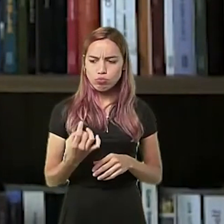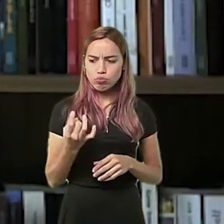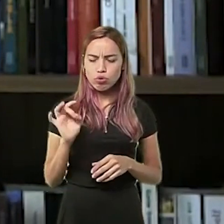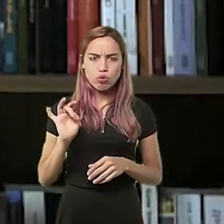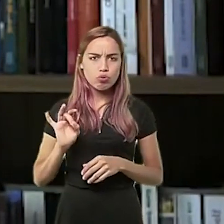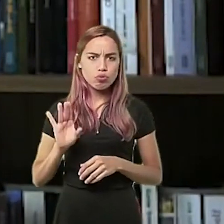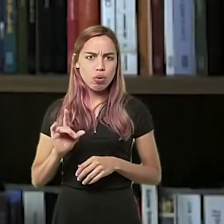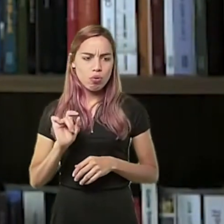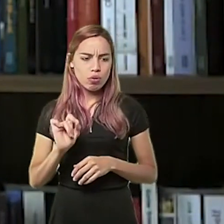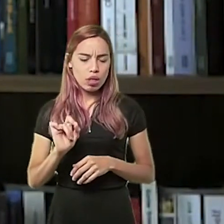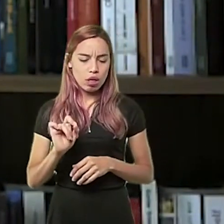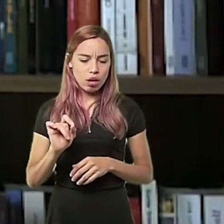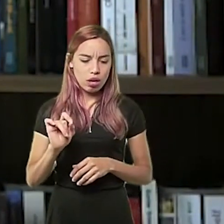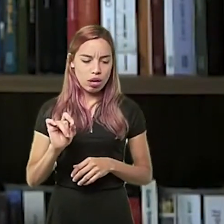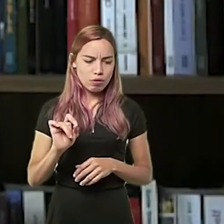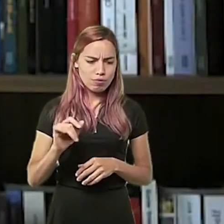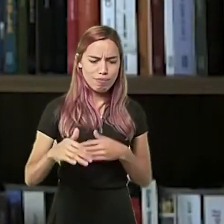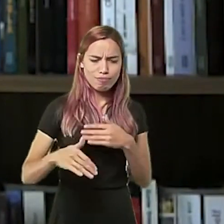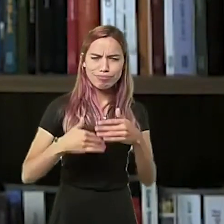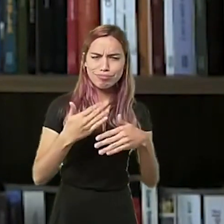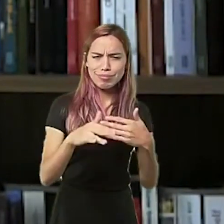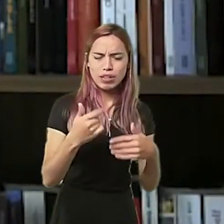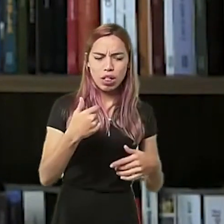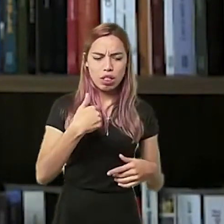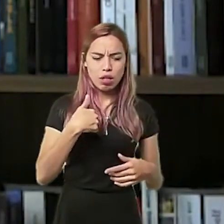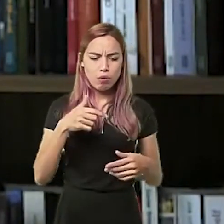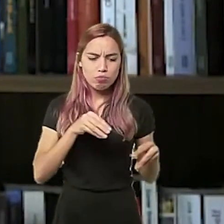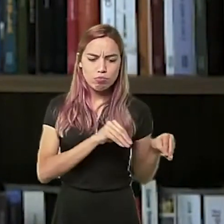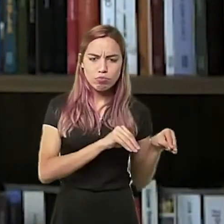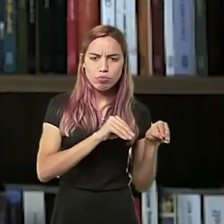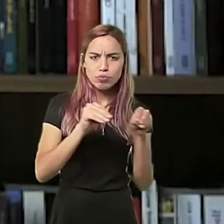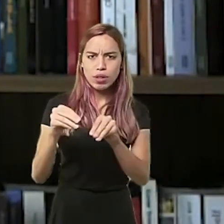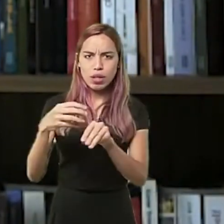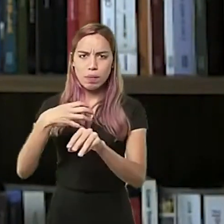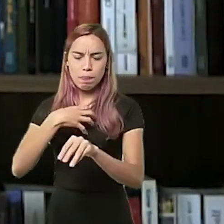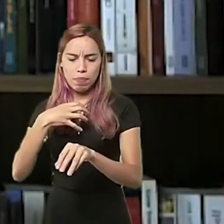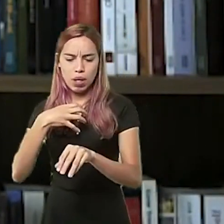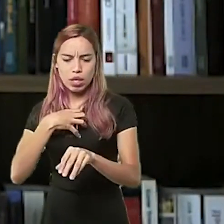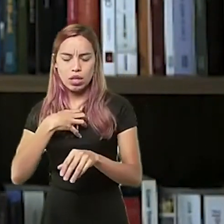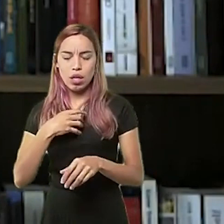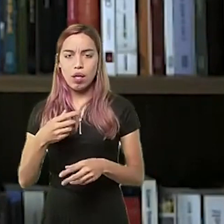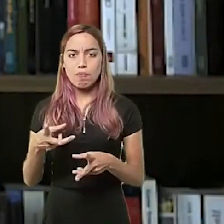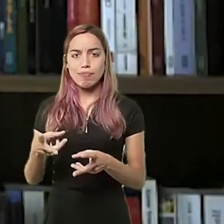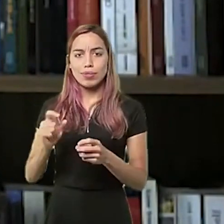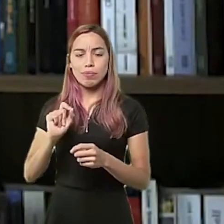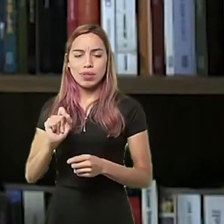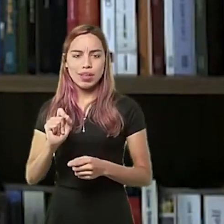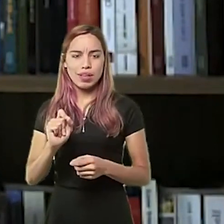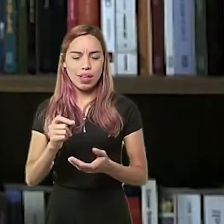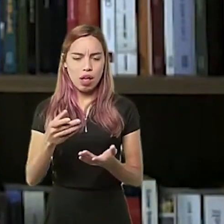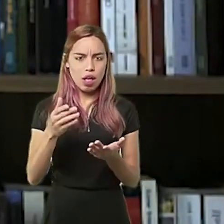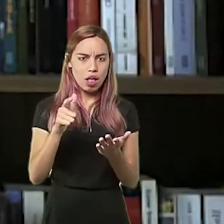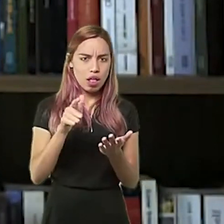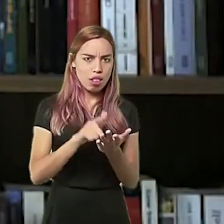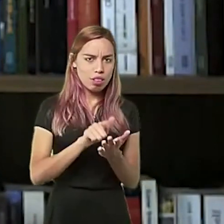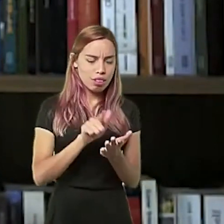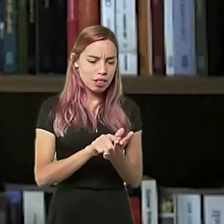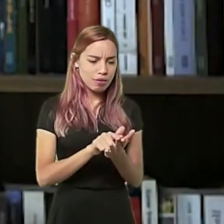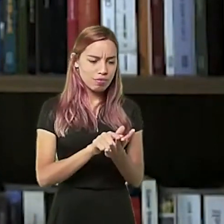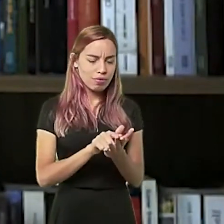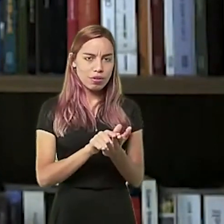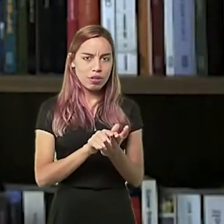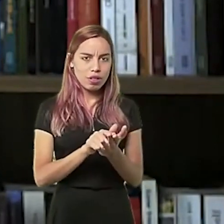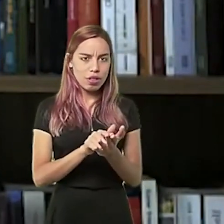Bahia, e eu não sei onde foi parar. Talvez até eu fico pensando que alguém achou e disse, isso aqui